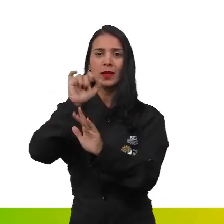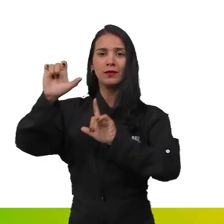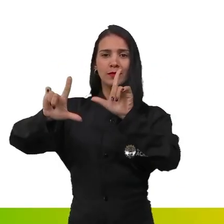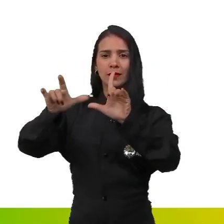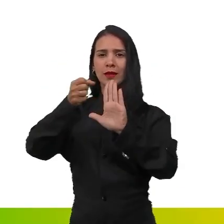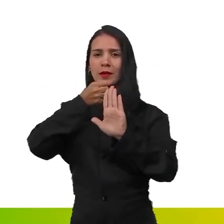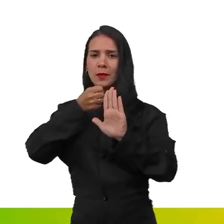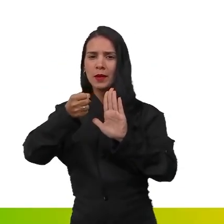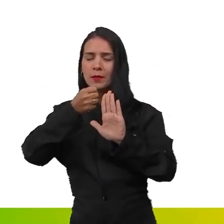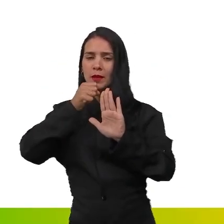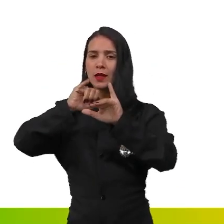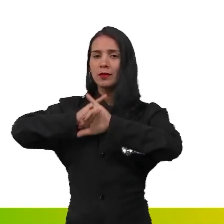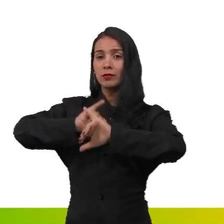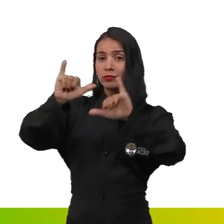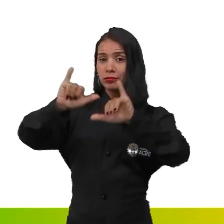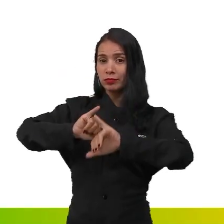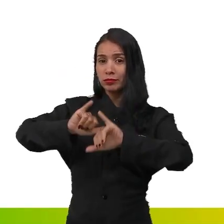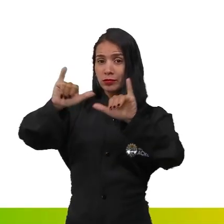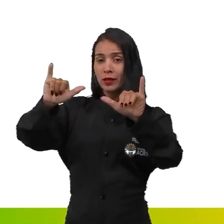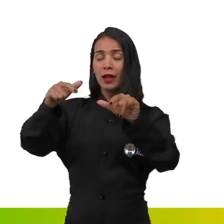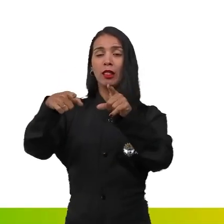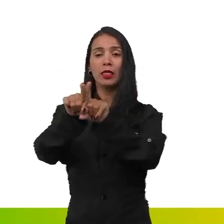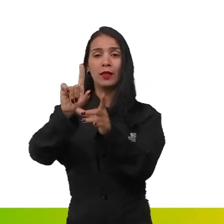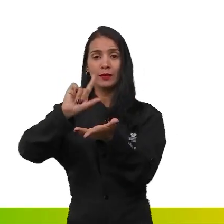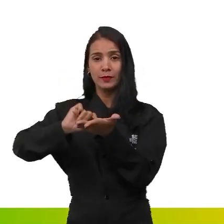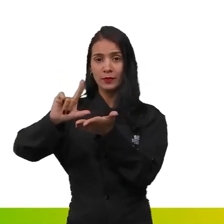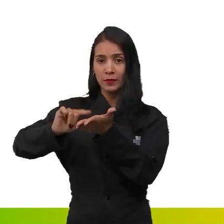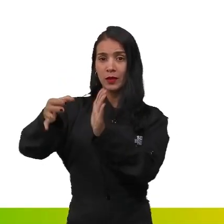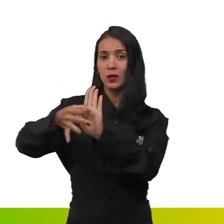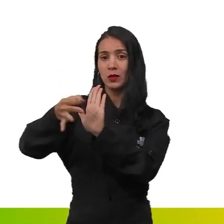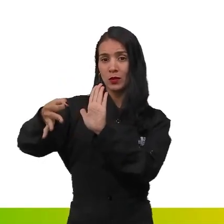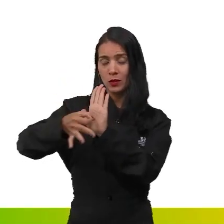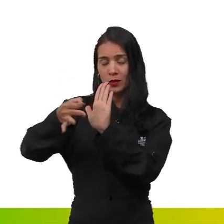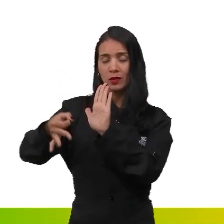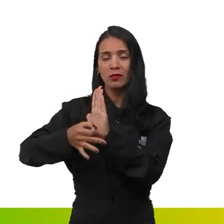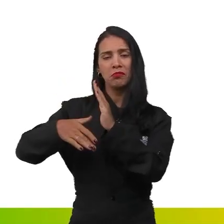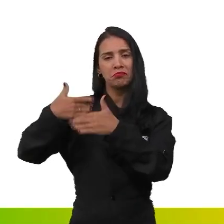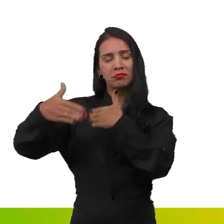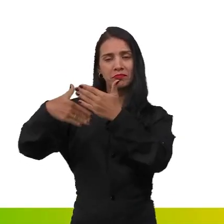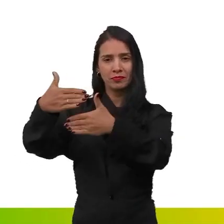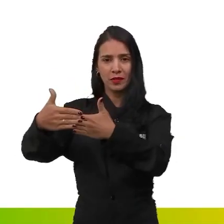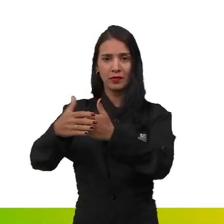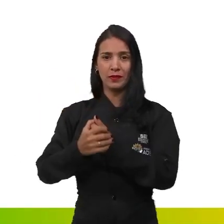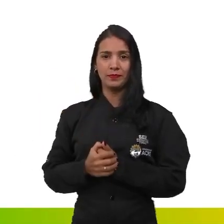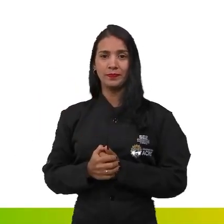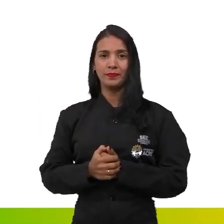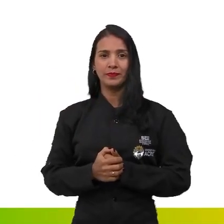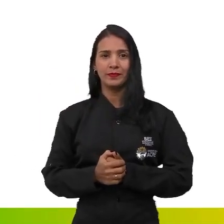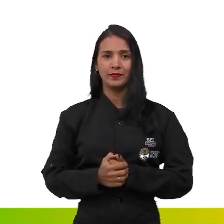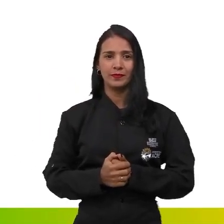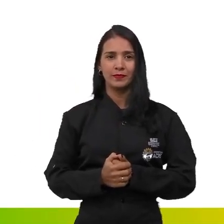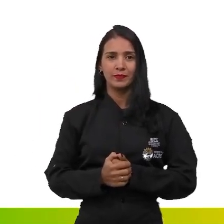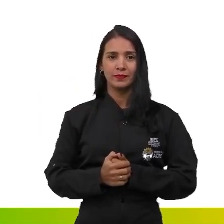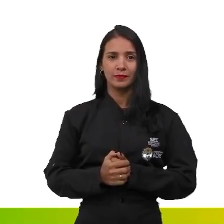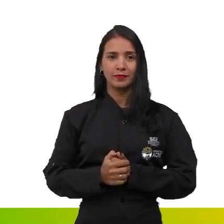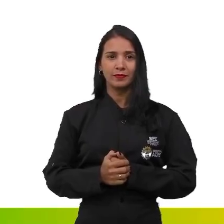as notícias, os artigos de opinião e assim sucessivamente.